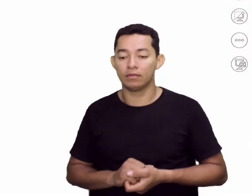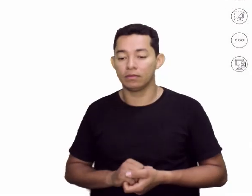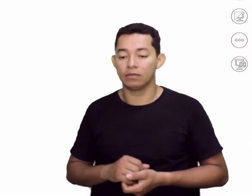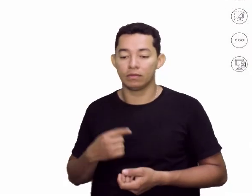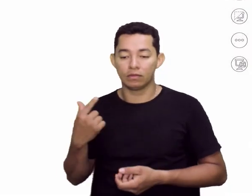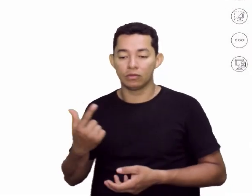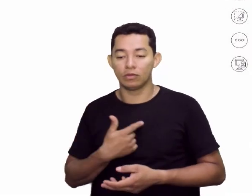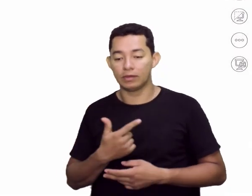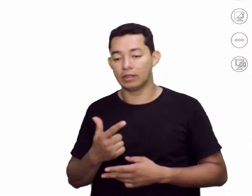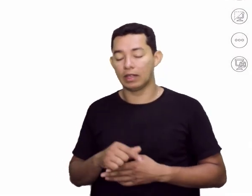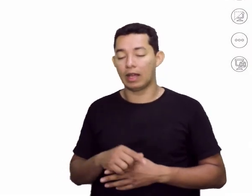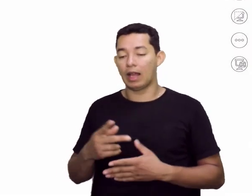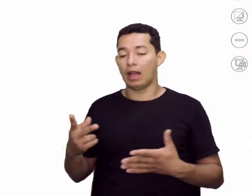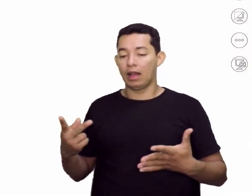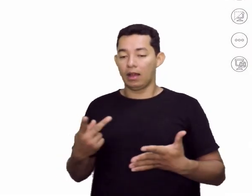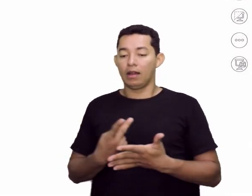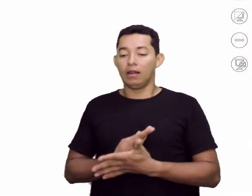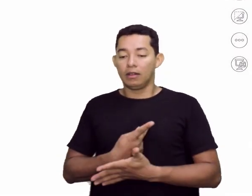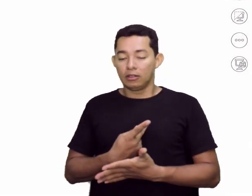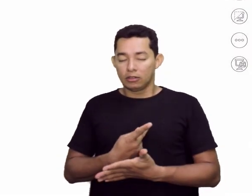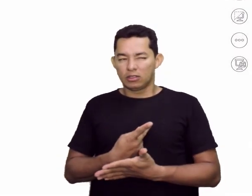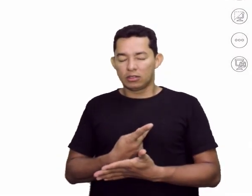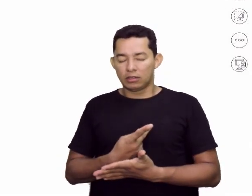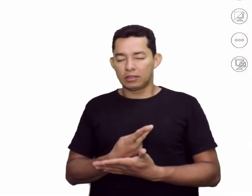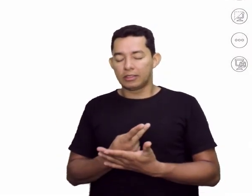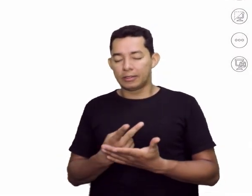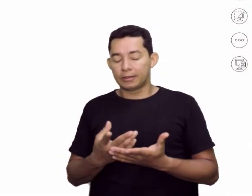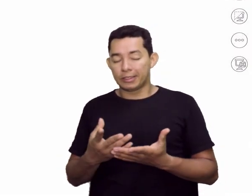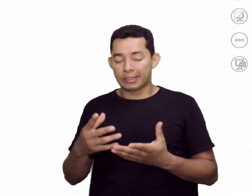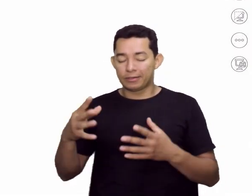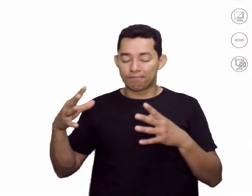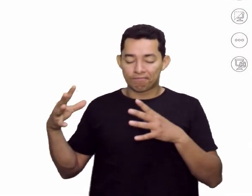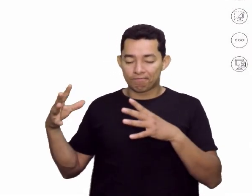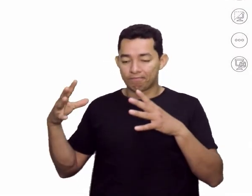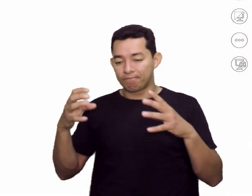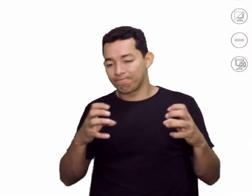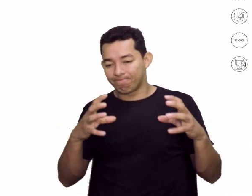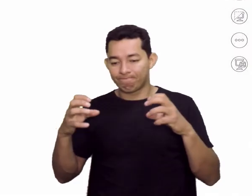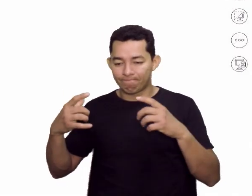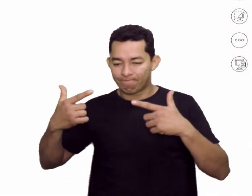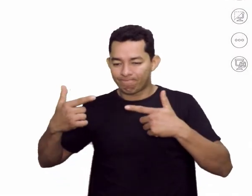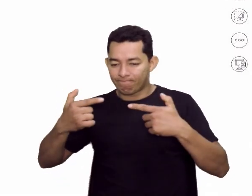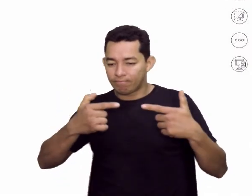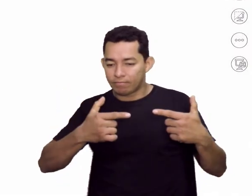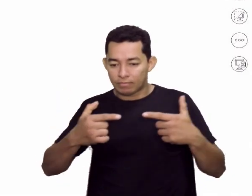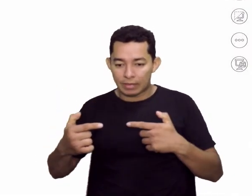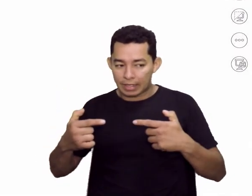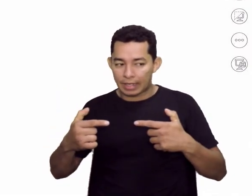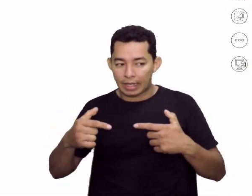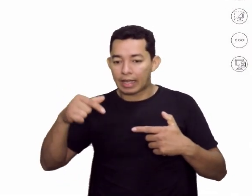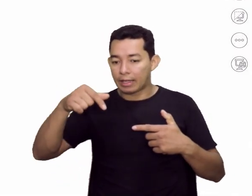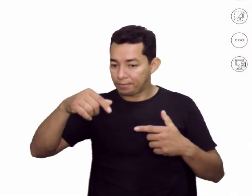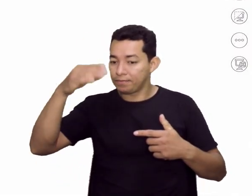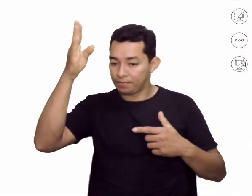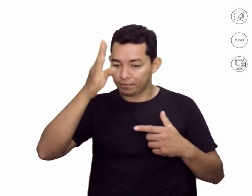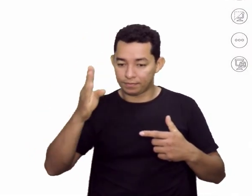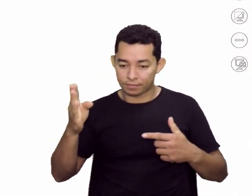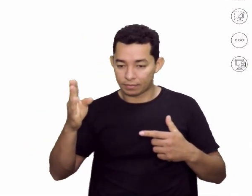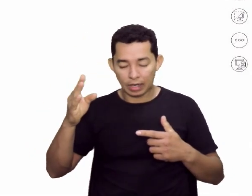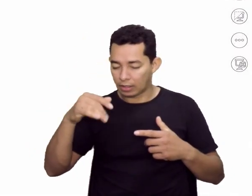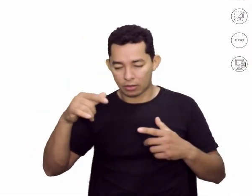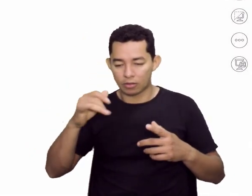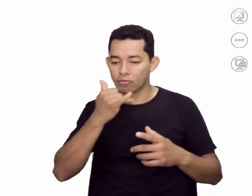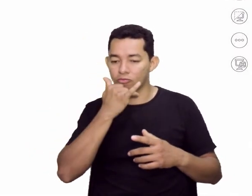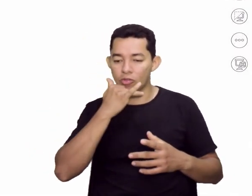estão acontecendo os horrores, coisas que não chegam ao nosso conhecimento total. Né? Que mesmo com toda